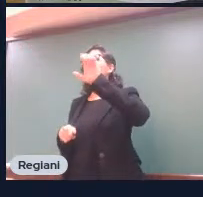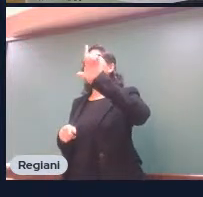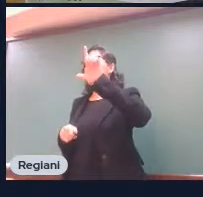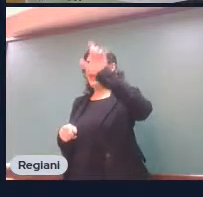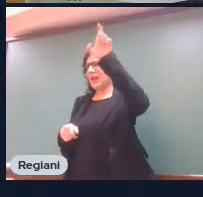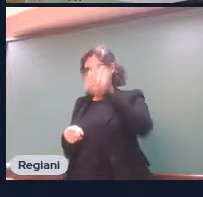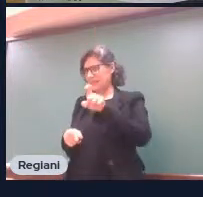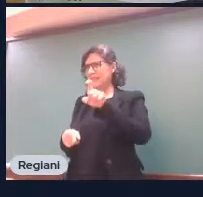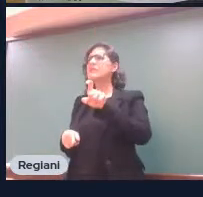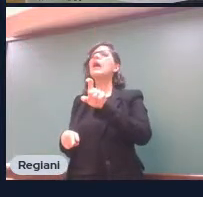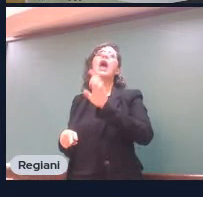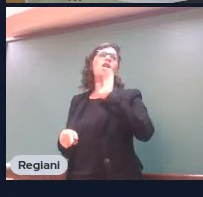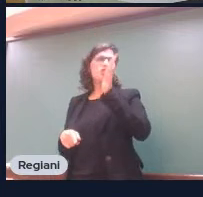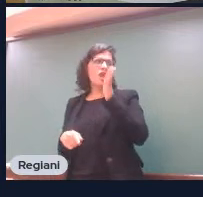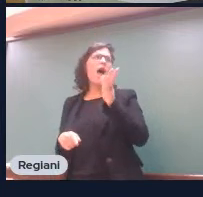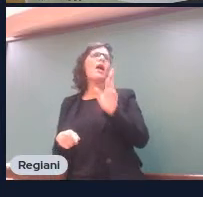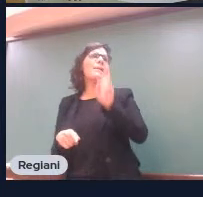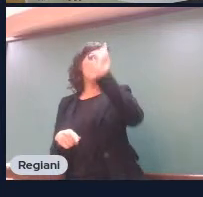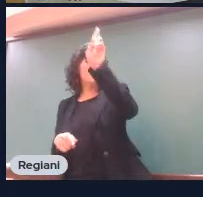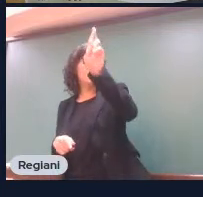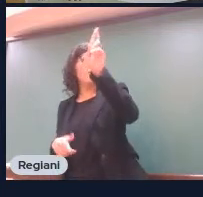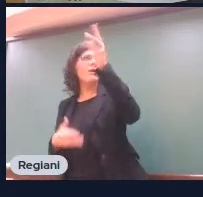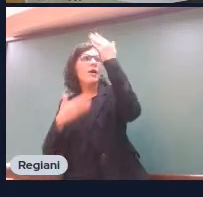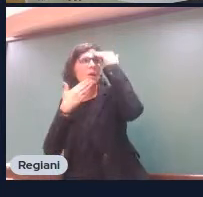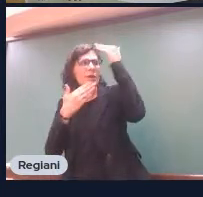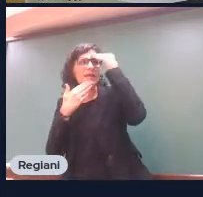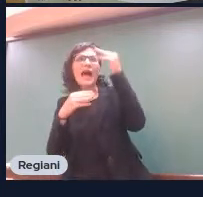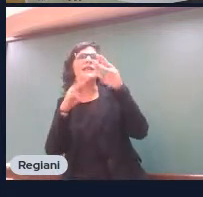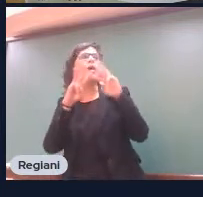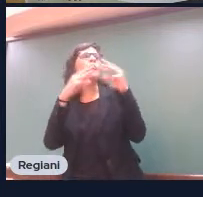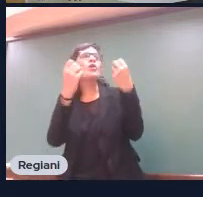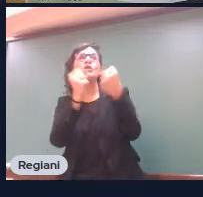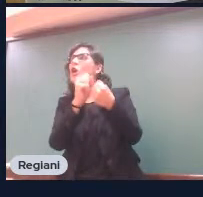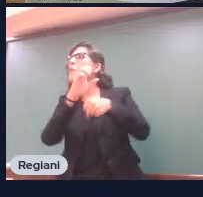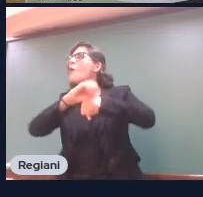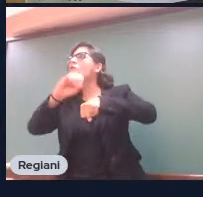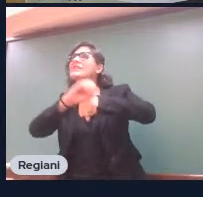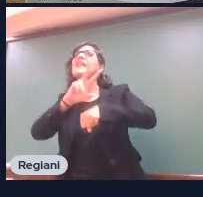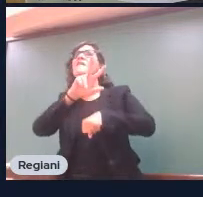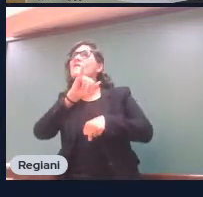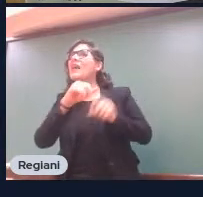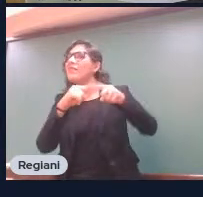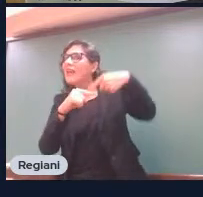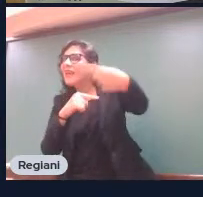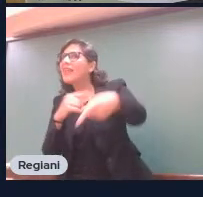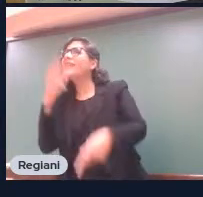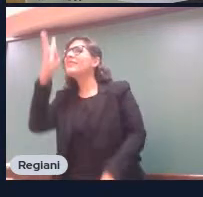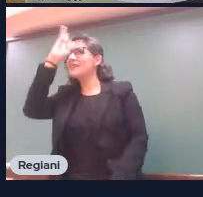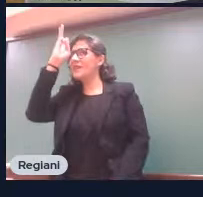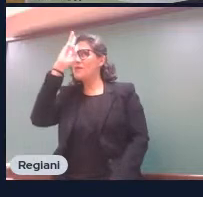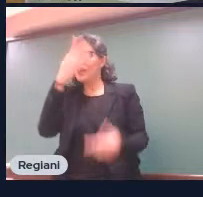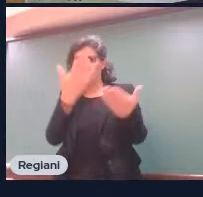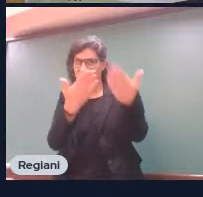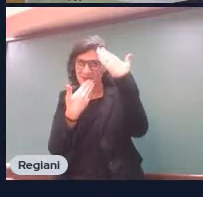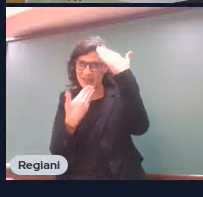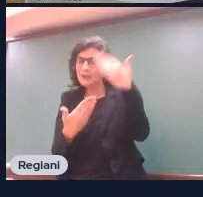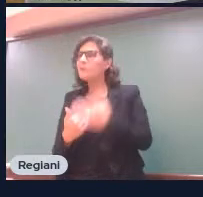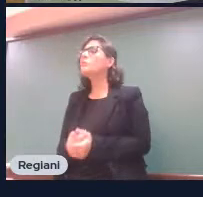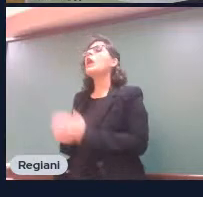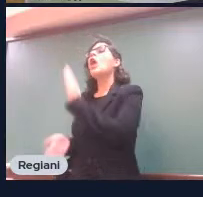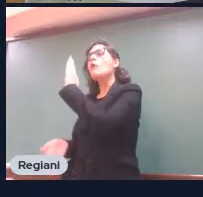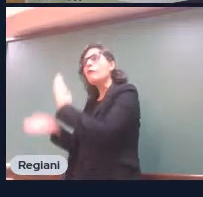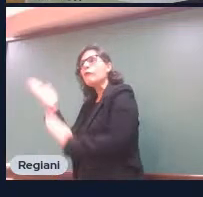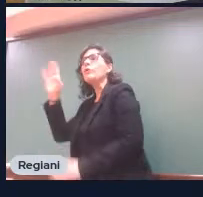quem temos que agradecer pelo workshop Sketch Engine, que vai ser nos oferecido na terça-feira. Estive no